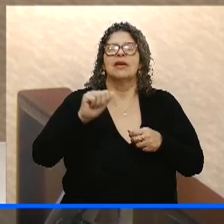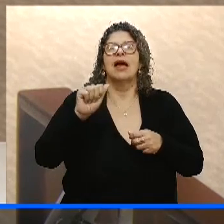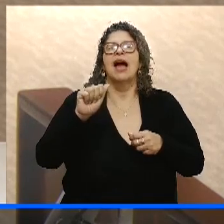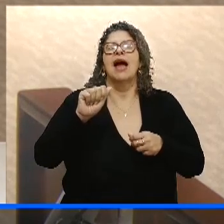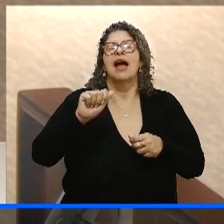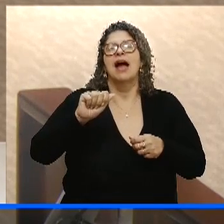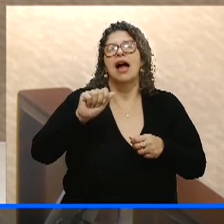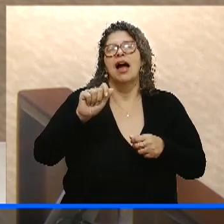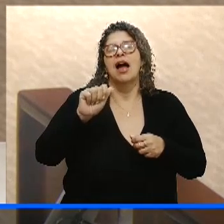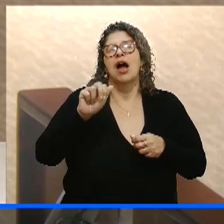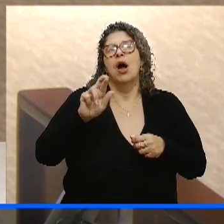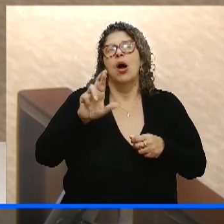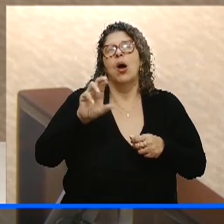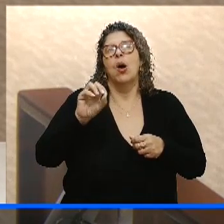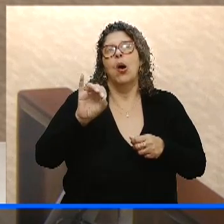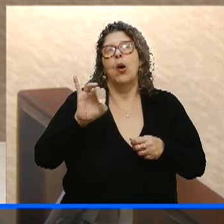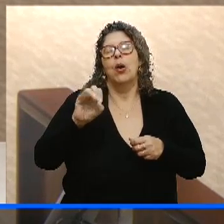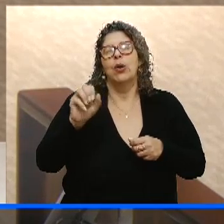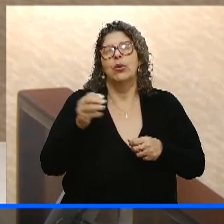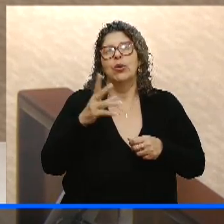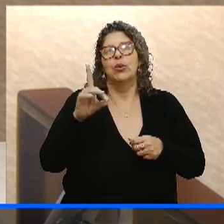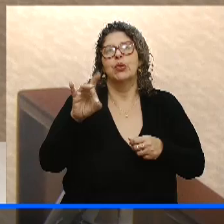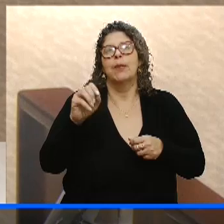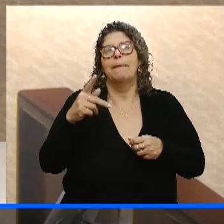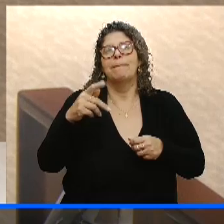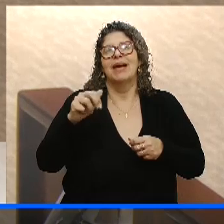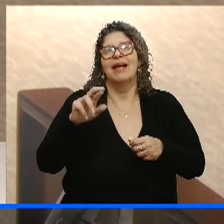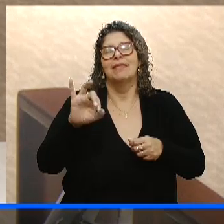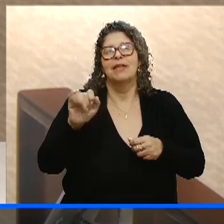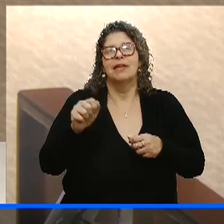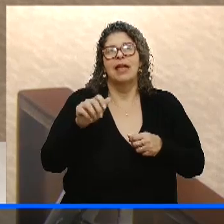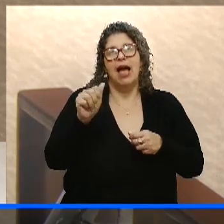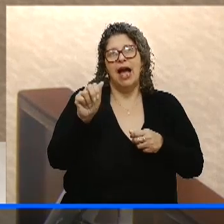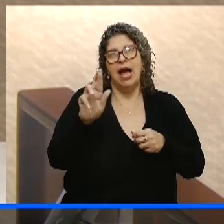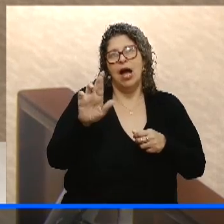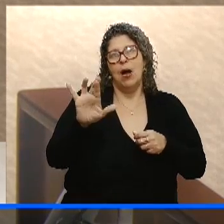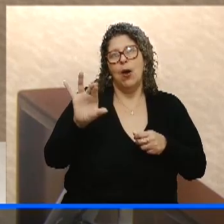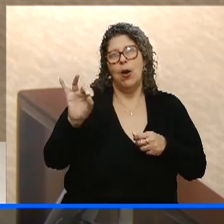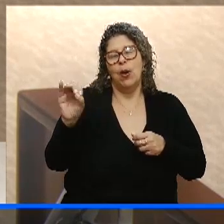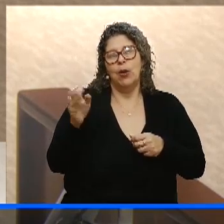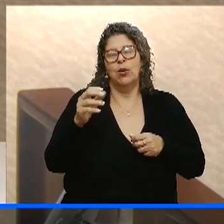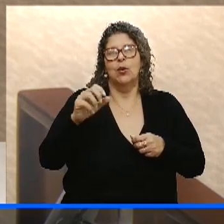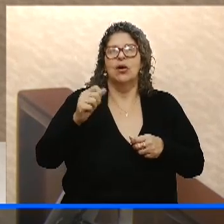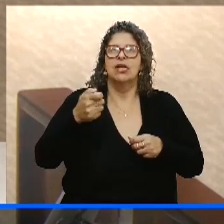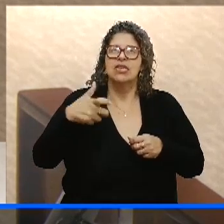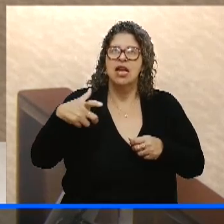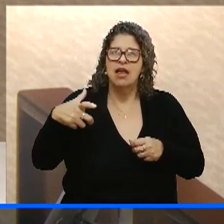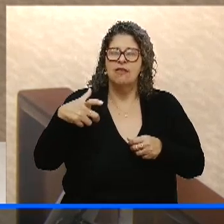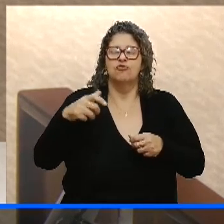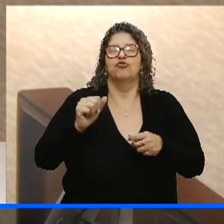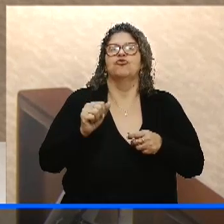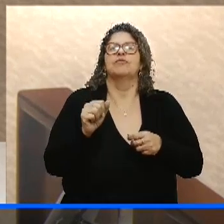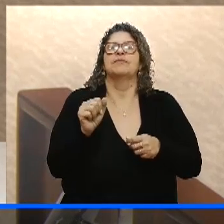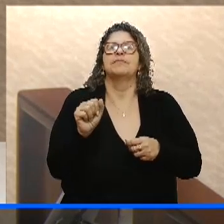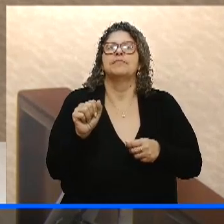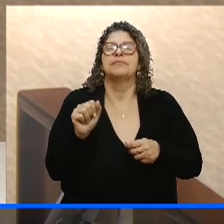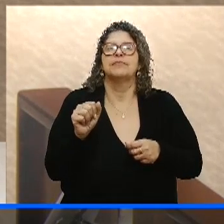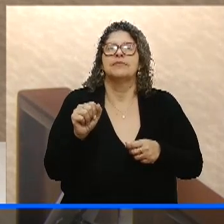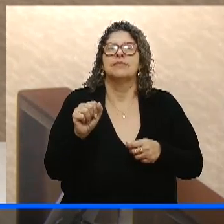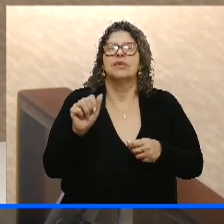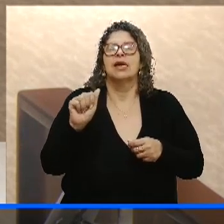do prefeito leonir basta arroio grande do prefeito luiz henrique da silva